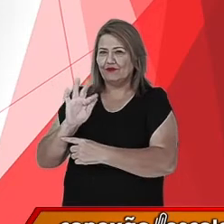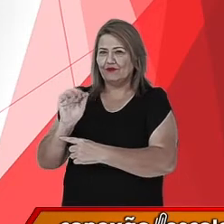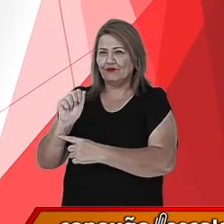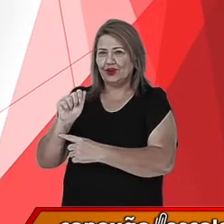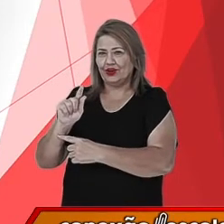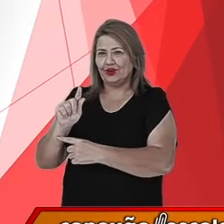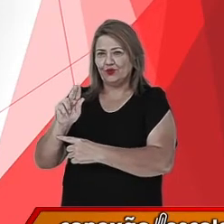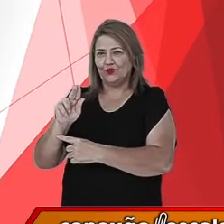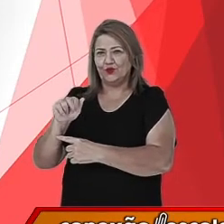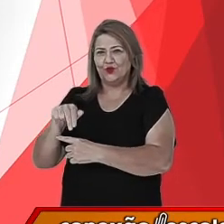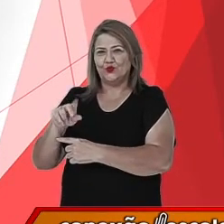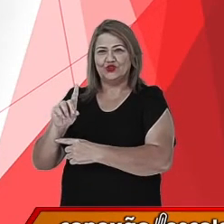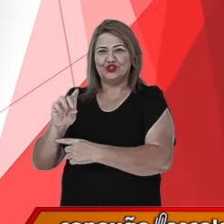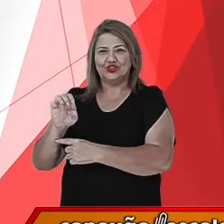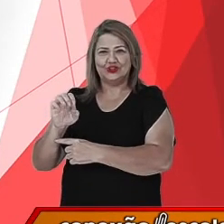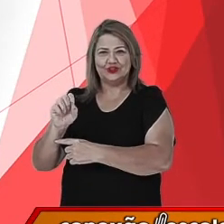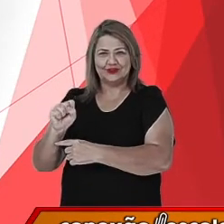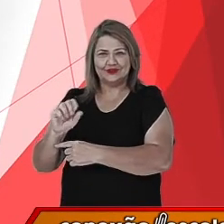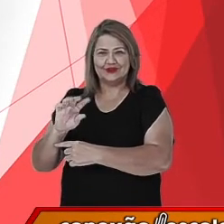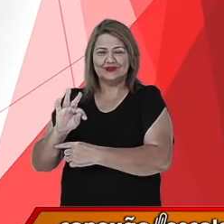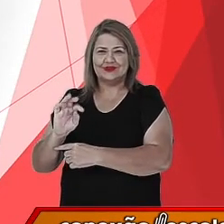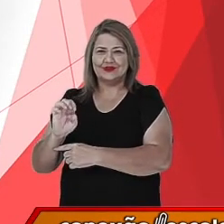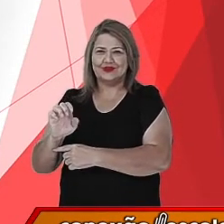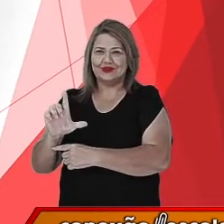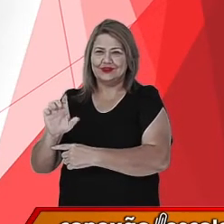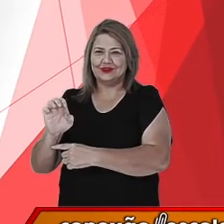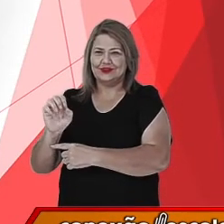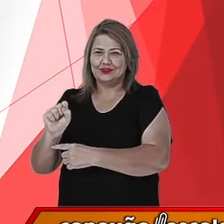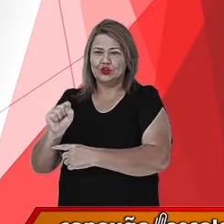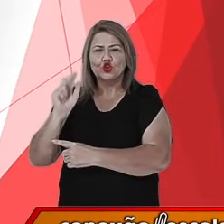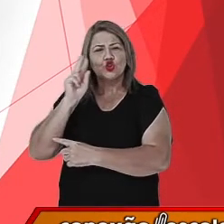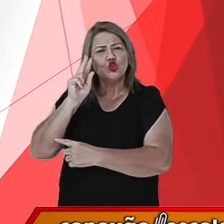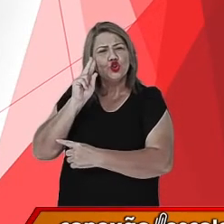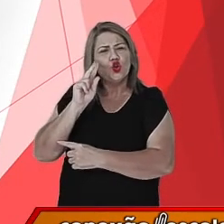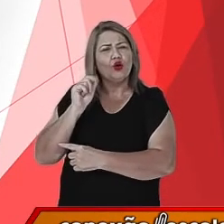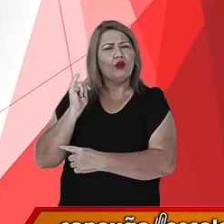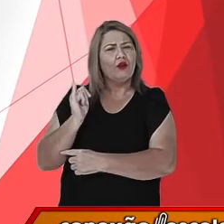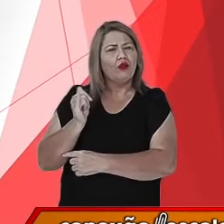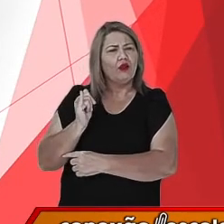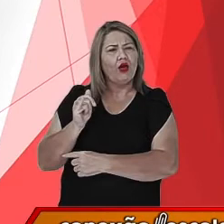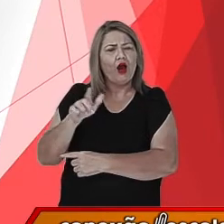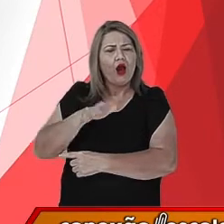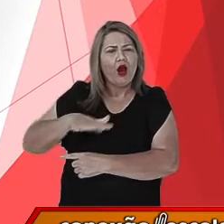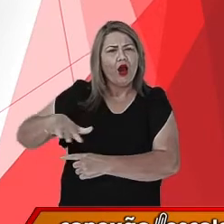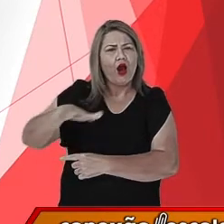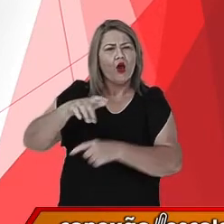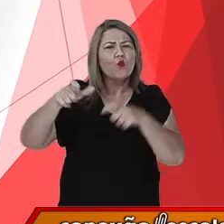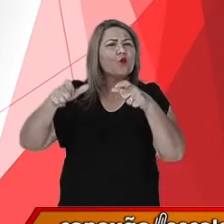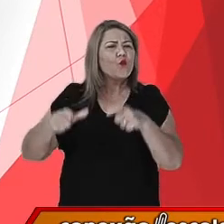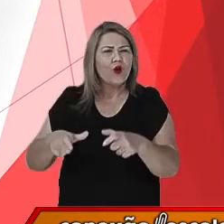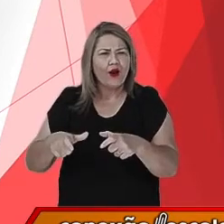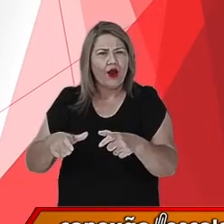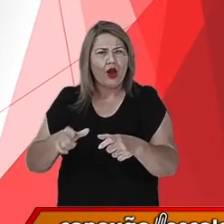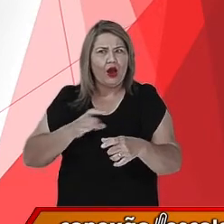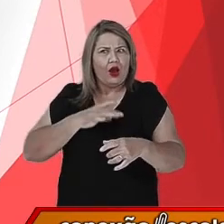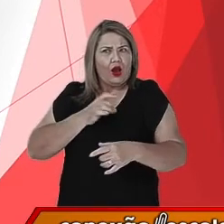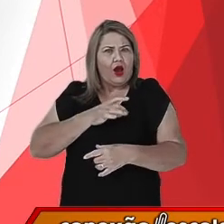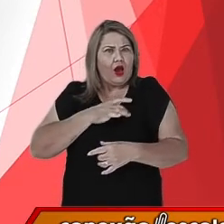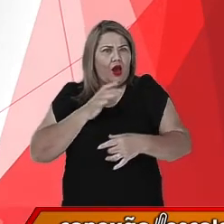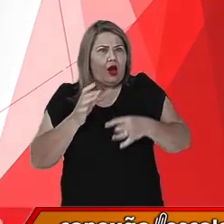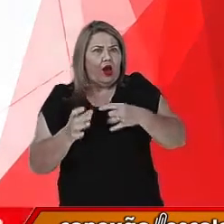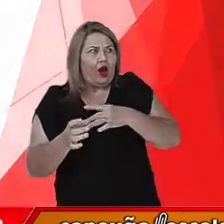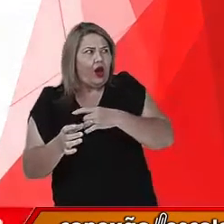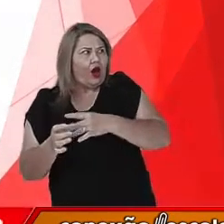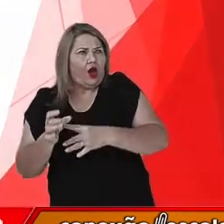Telles. Essa história, ela se passa em um ambiente um pouco amedrontador para muitas